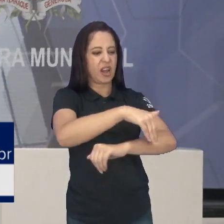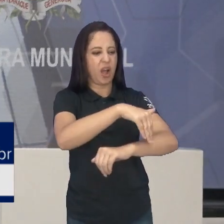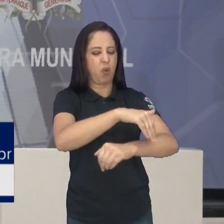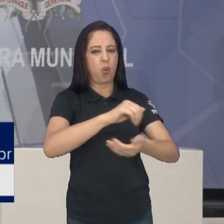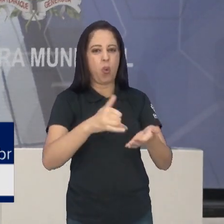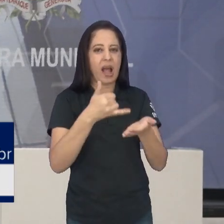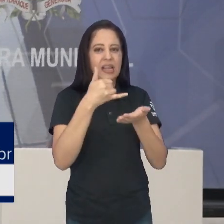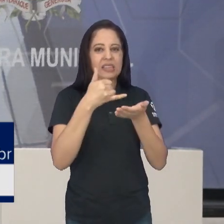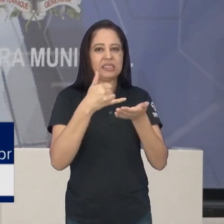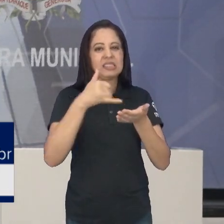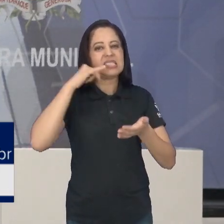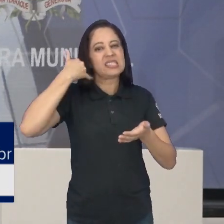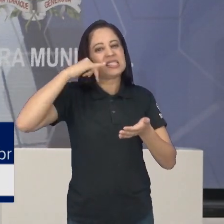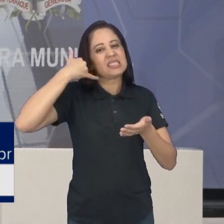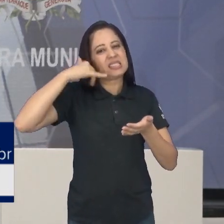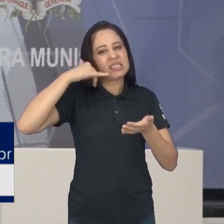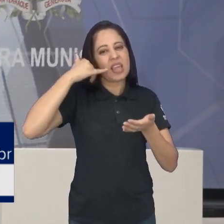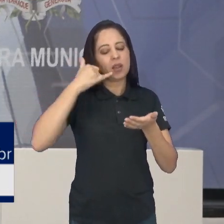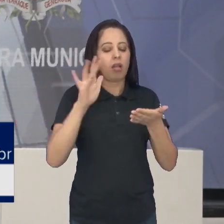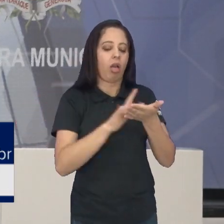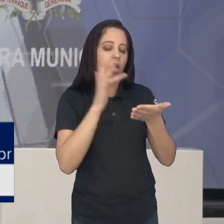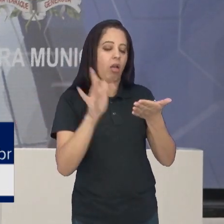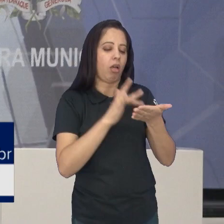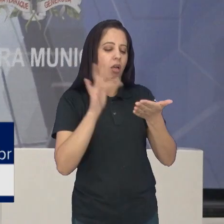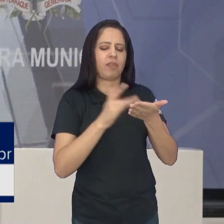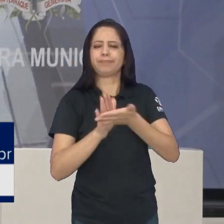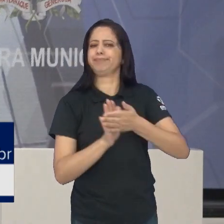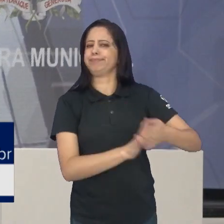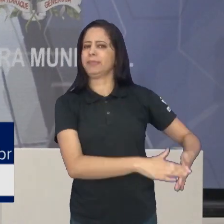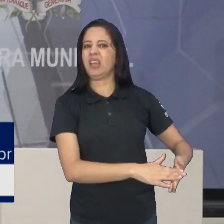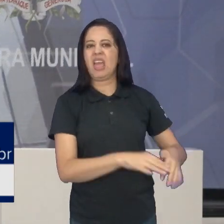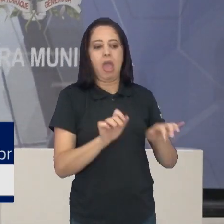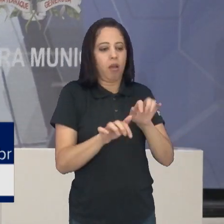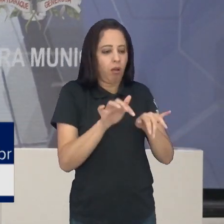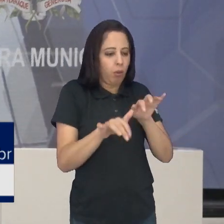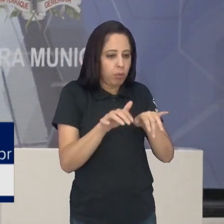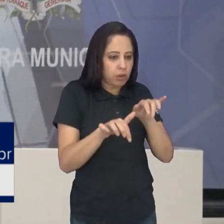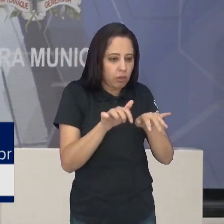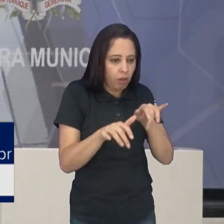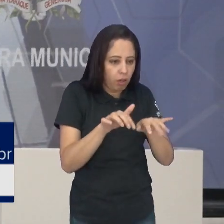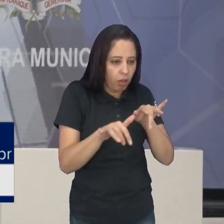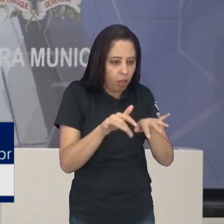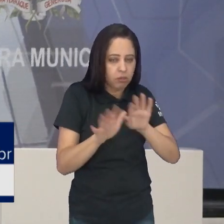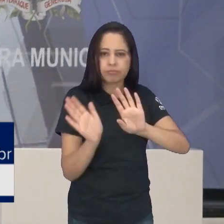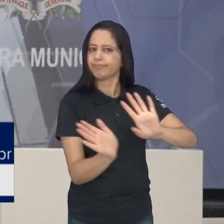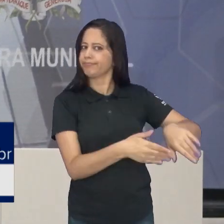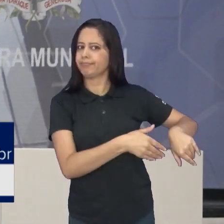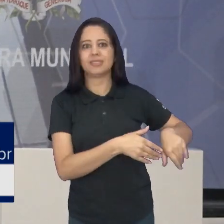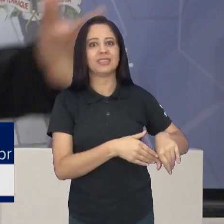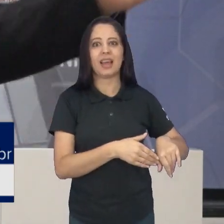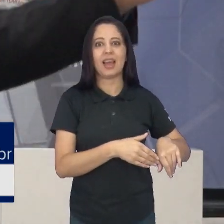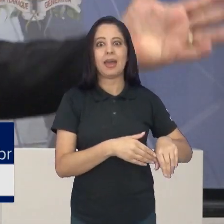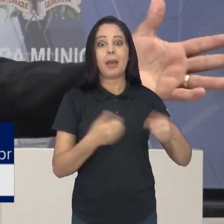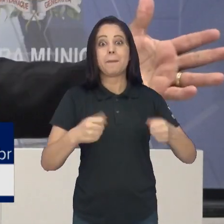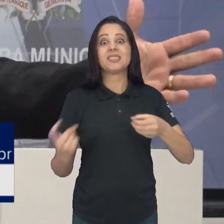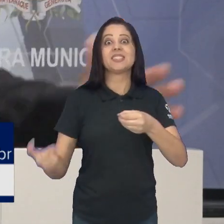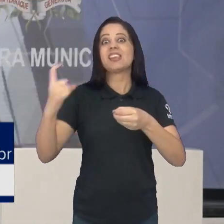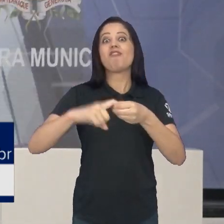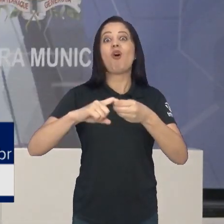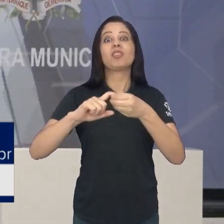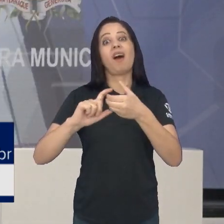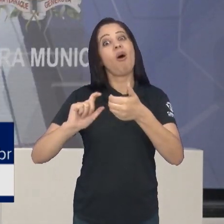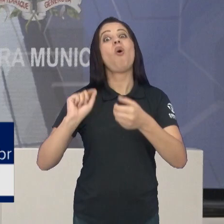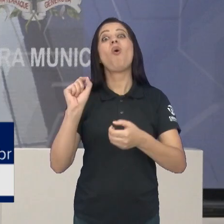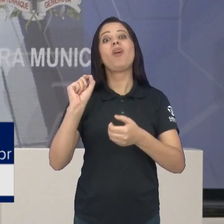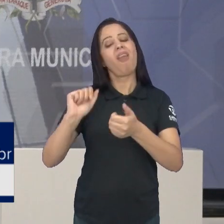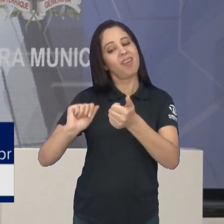celular. Precisamos tirar os nossos jovens do computador para que eles possam voltar a fazer o que nós fazíamos. Não é